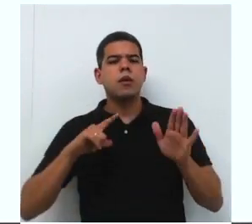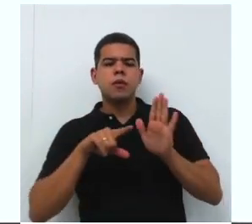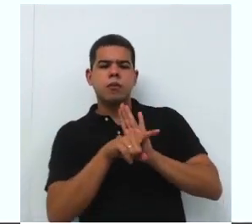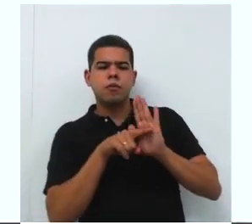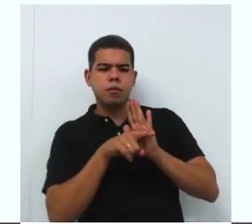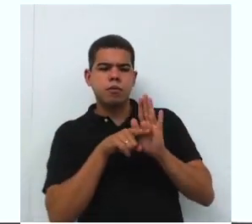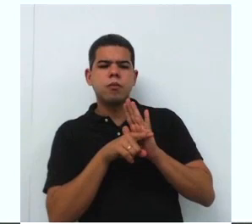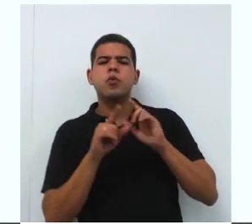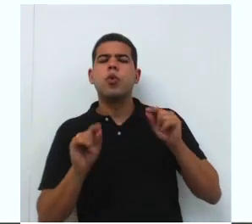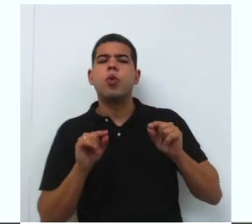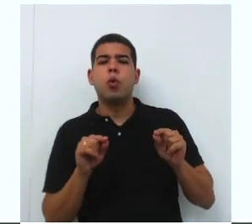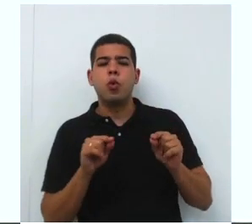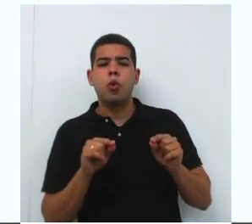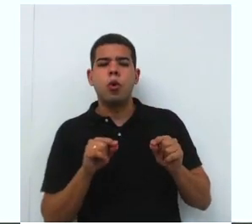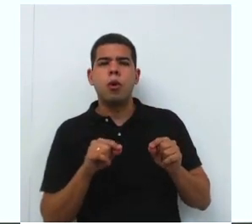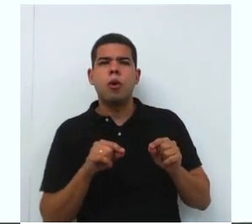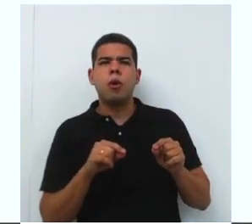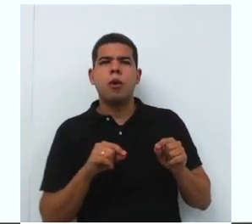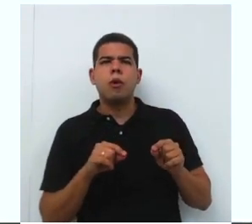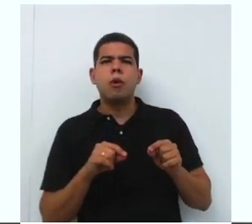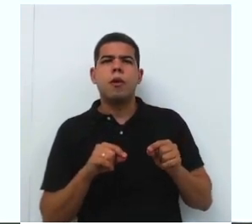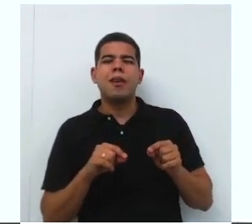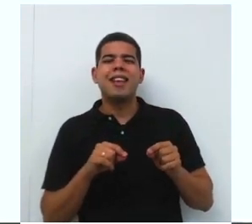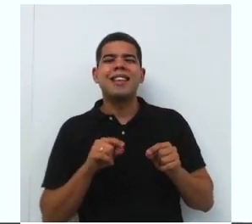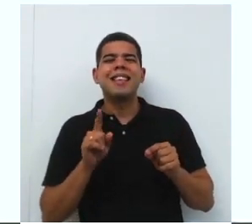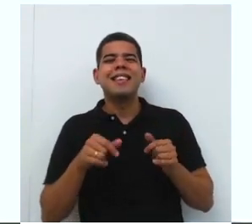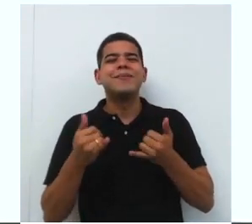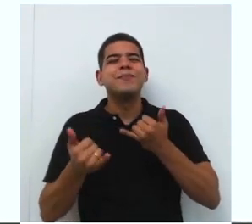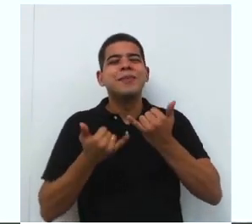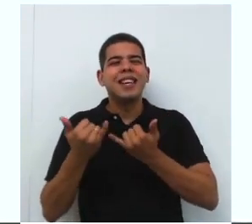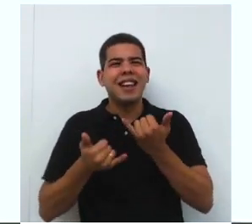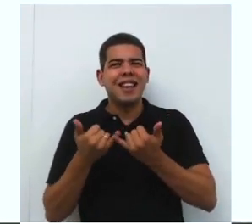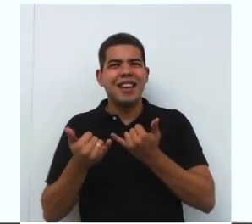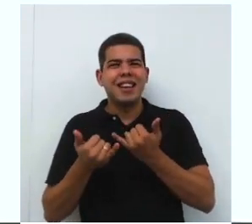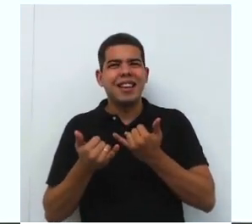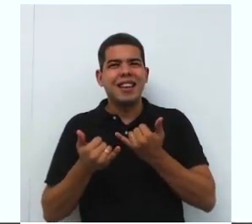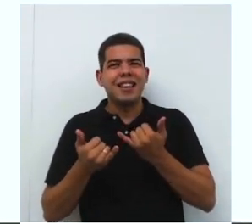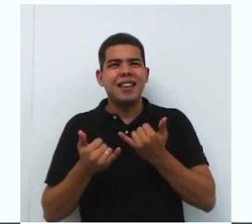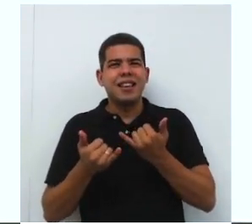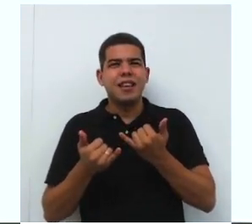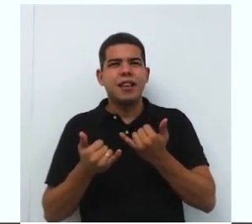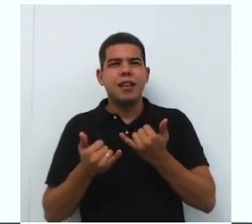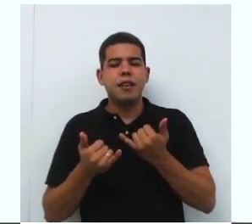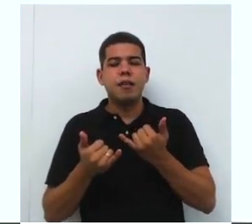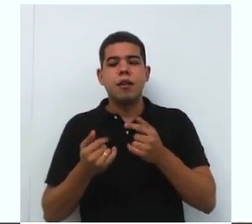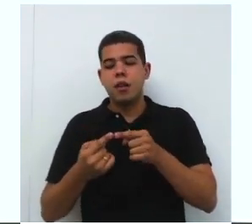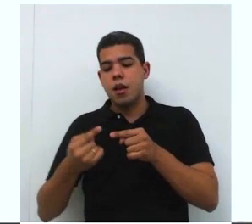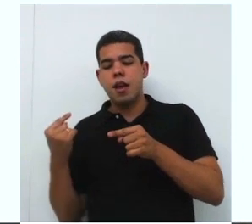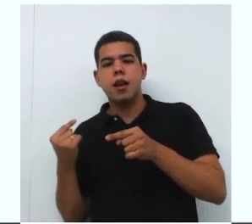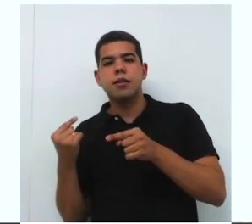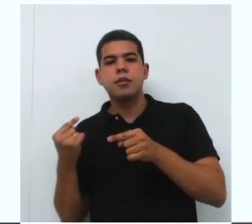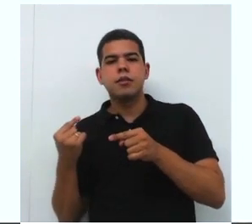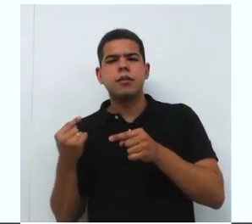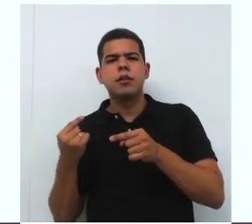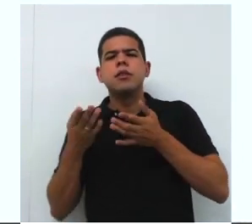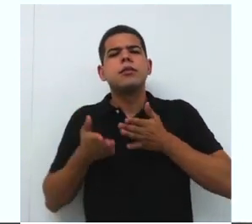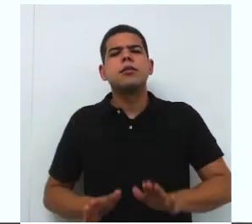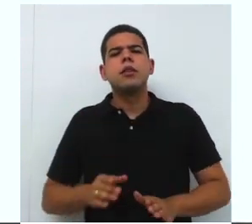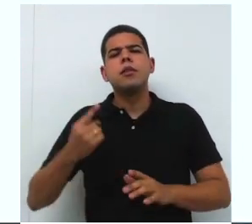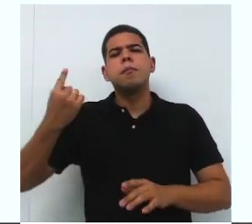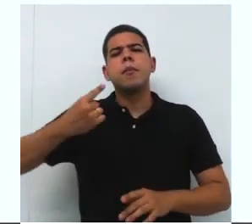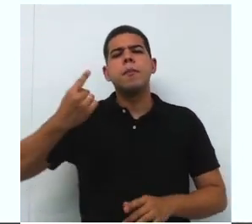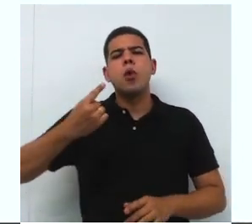que verificar que, geralmente é que faço aquela brincadeirazinha. Quem veio antes, o ovo ou a